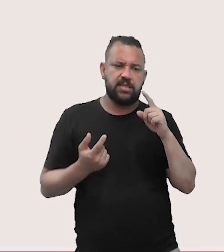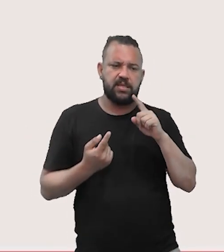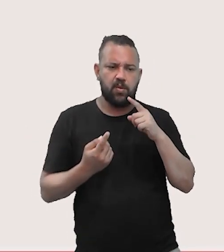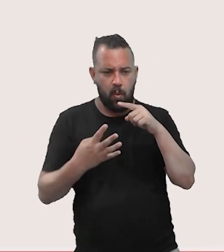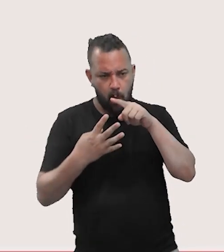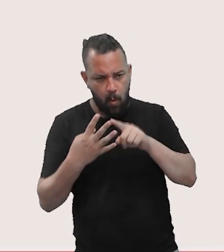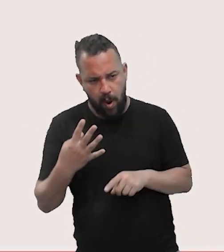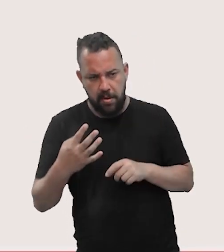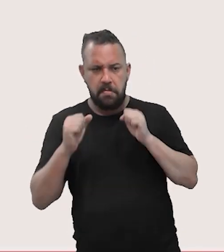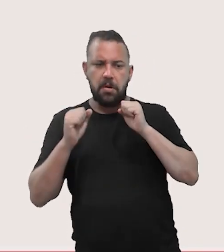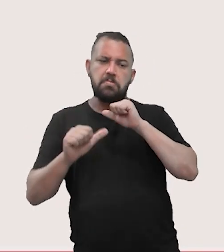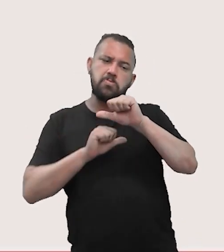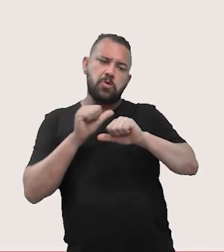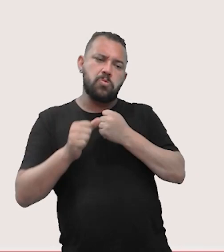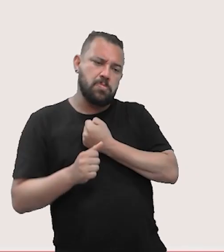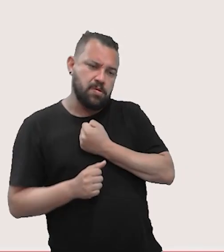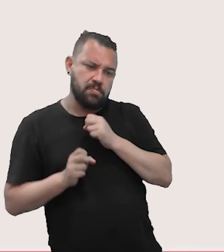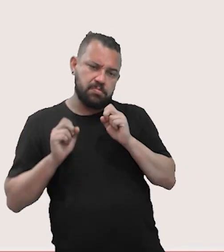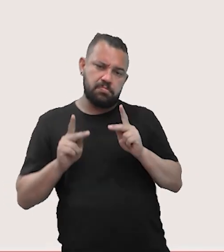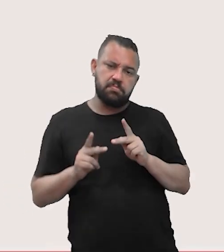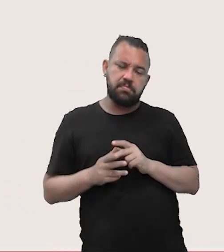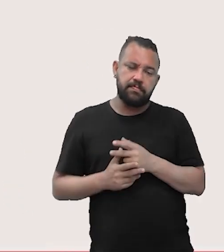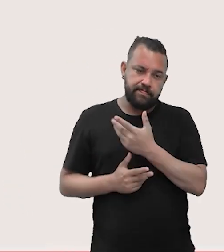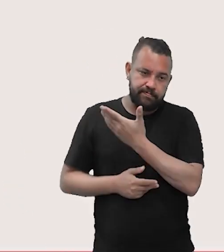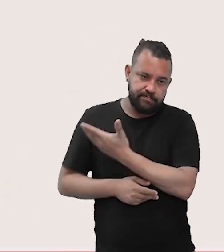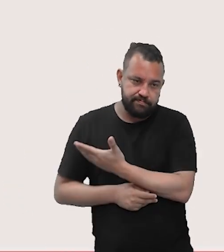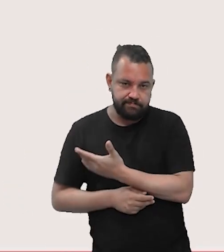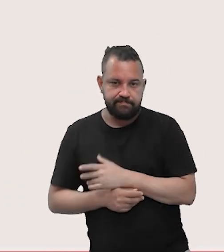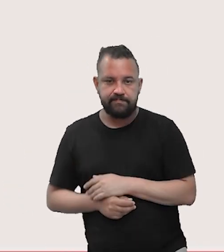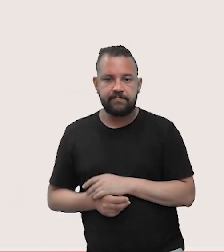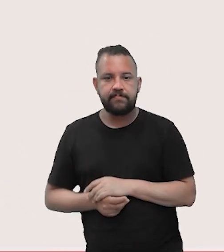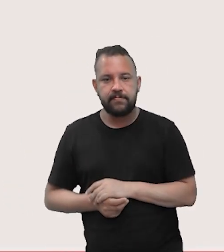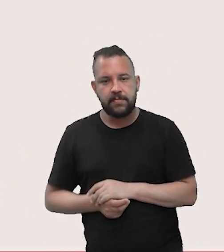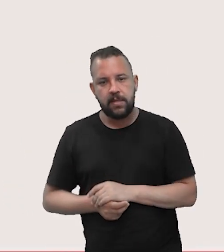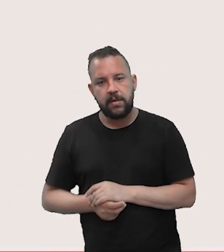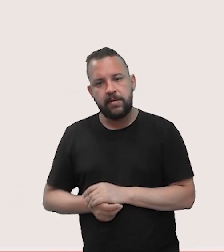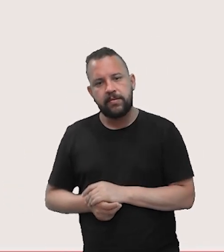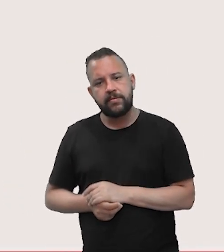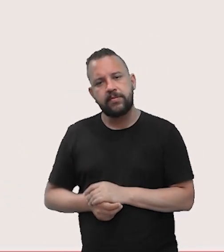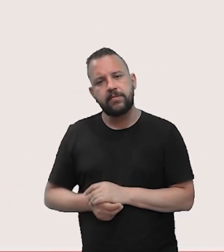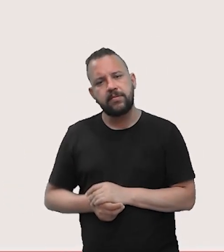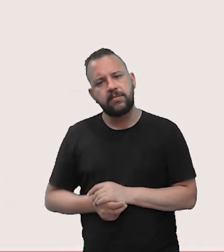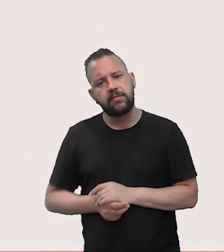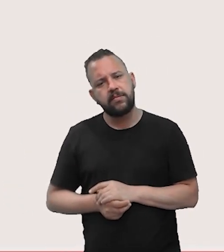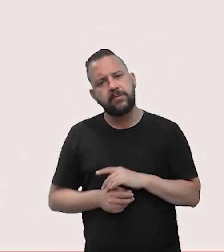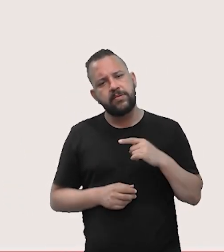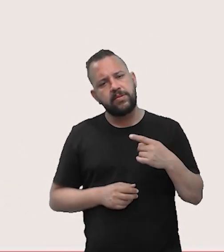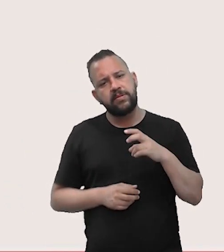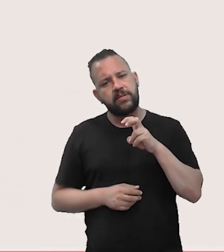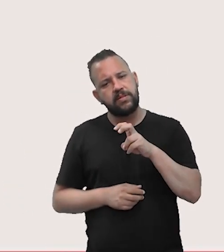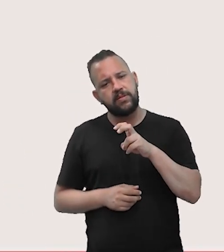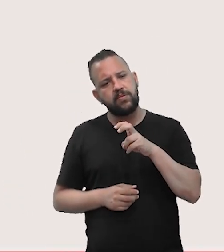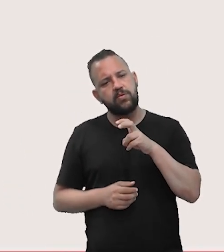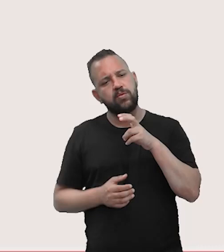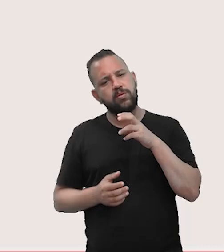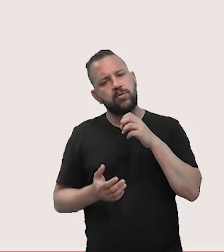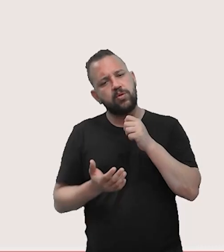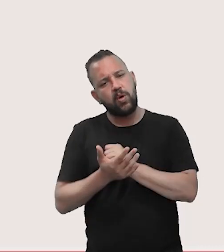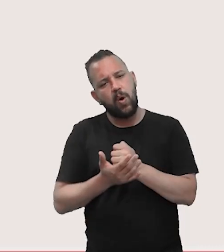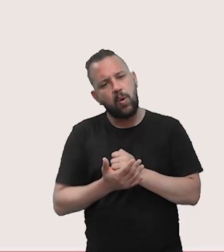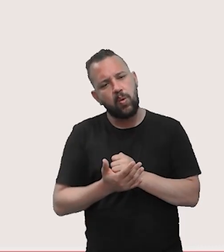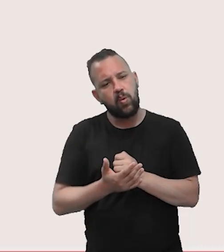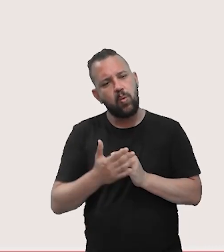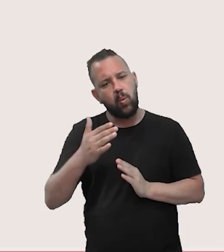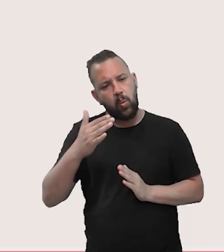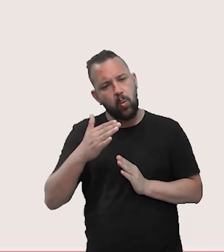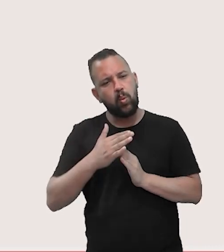mudar o número dela, tá certo? Então, observe. Nos 5 jogos finais da última temporada,